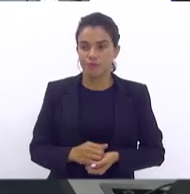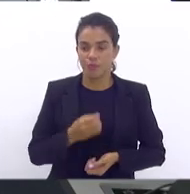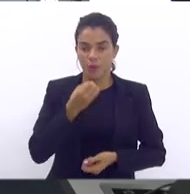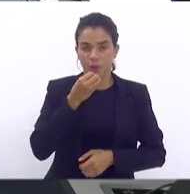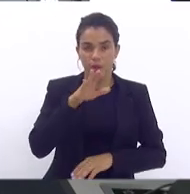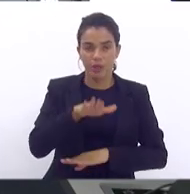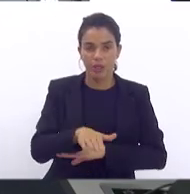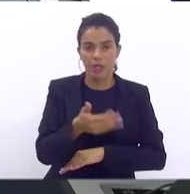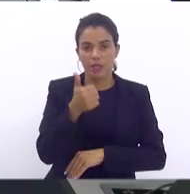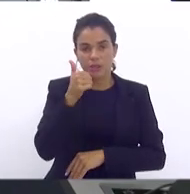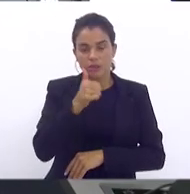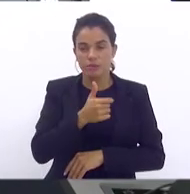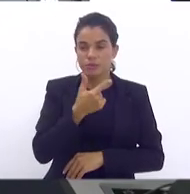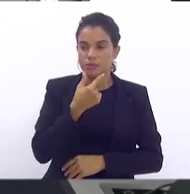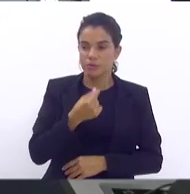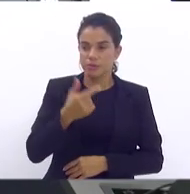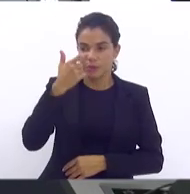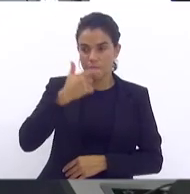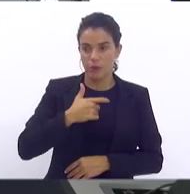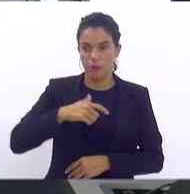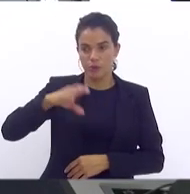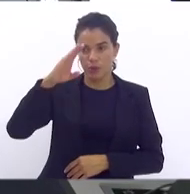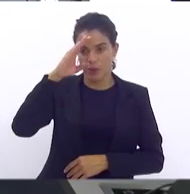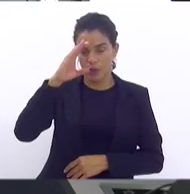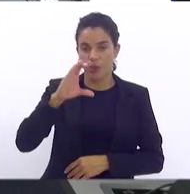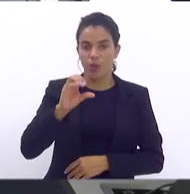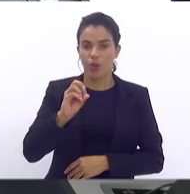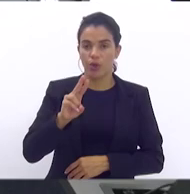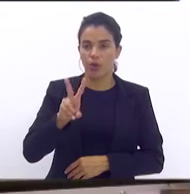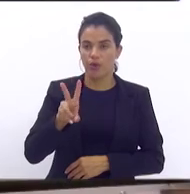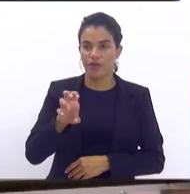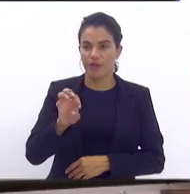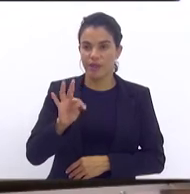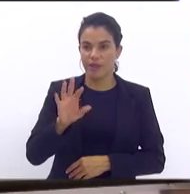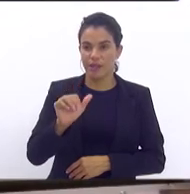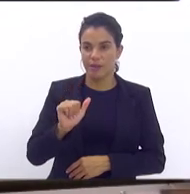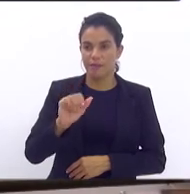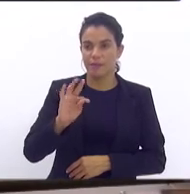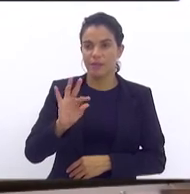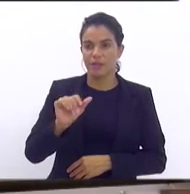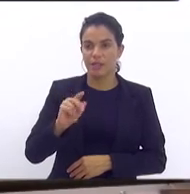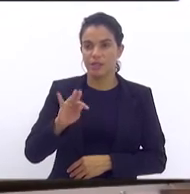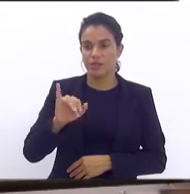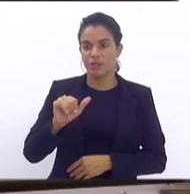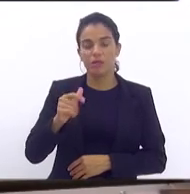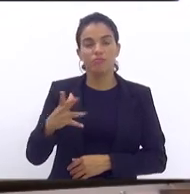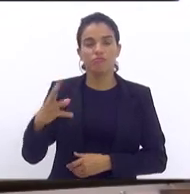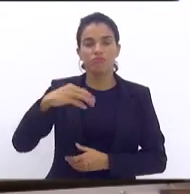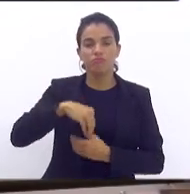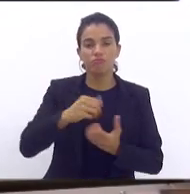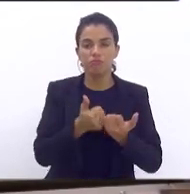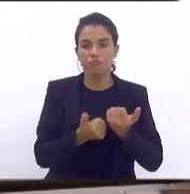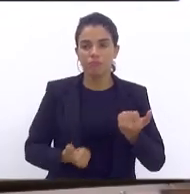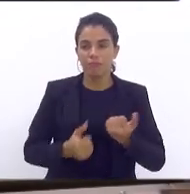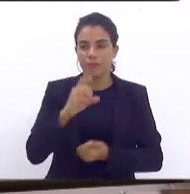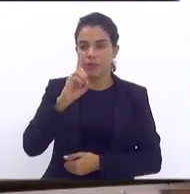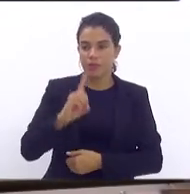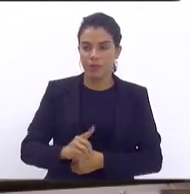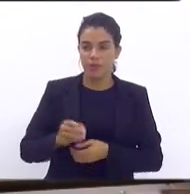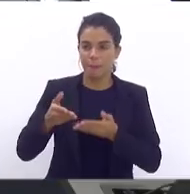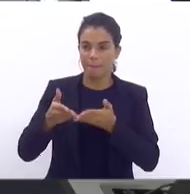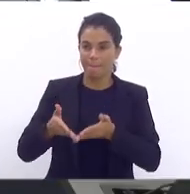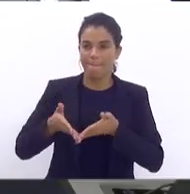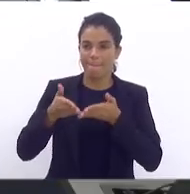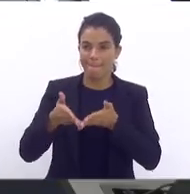Boa tarde, senhoras e senhores. Eu sou a capitão de corveta Tatiana. Eu componho a assessoria jurídica da Diretoria de Portos e